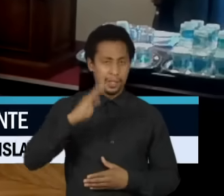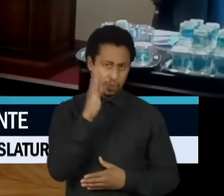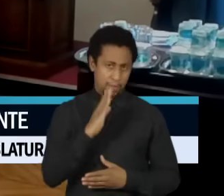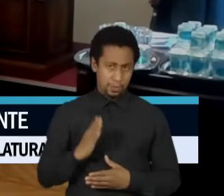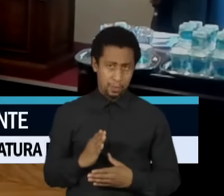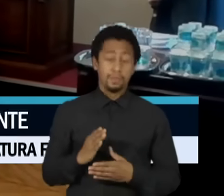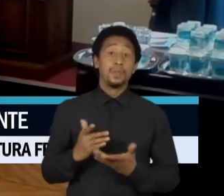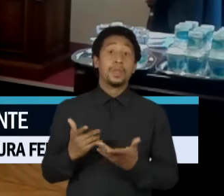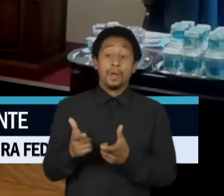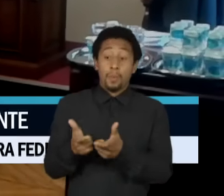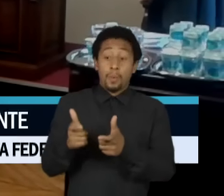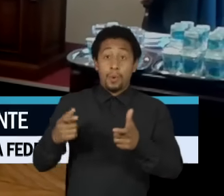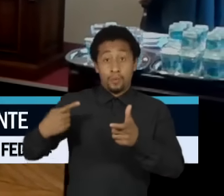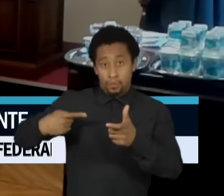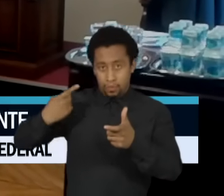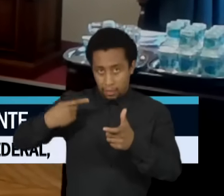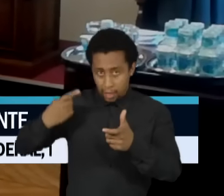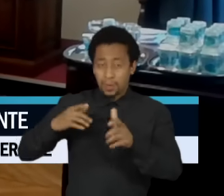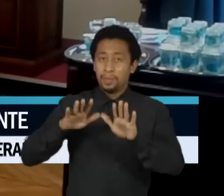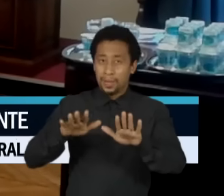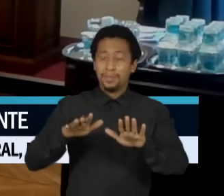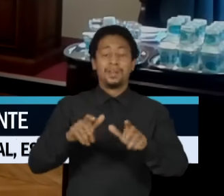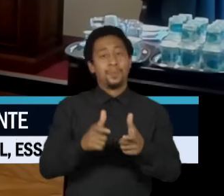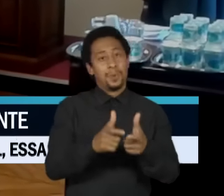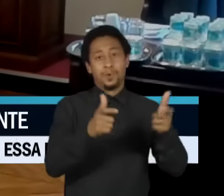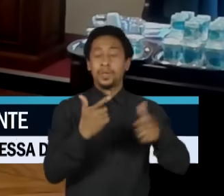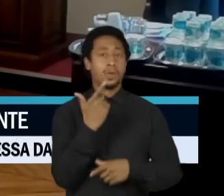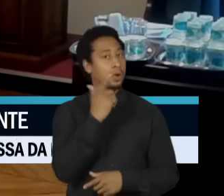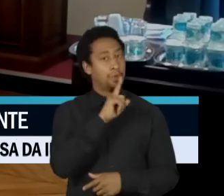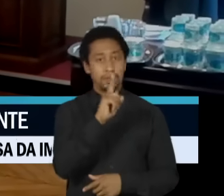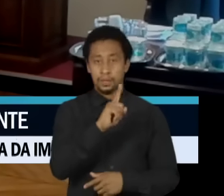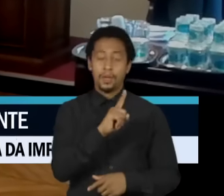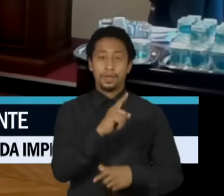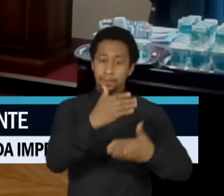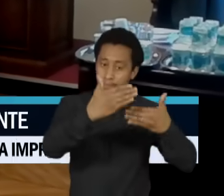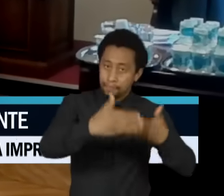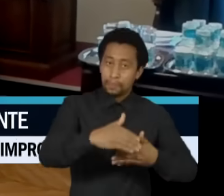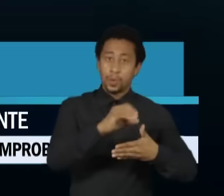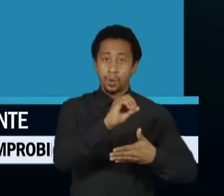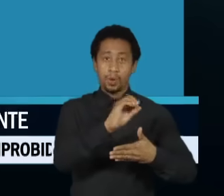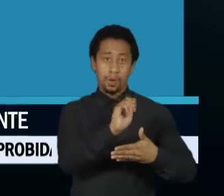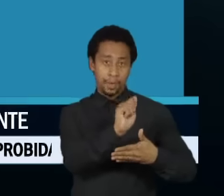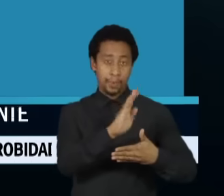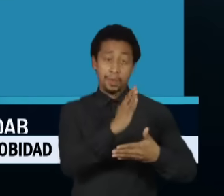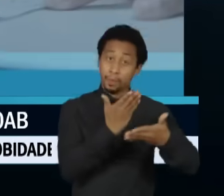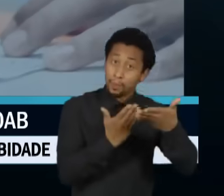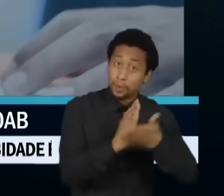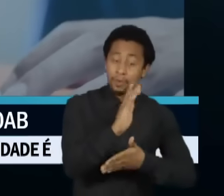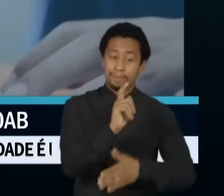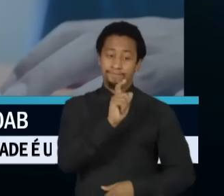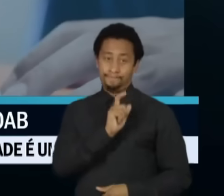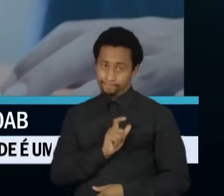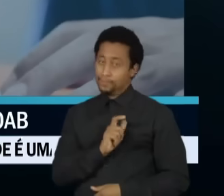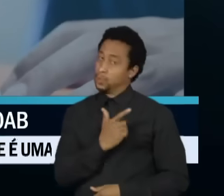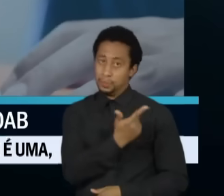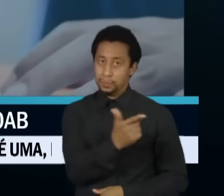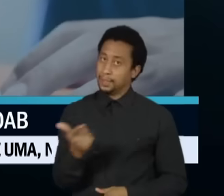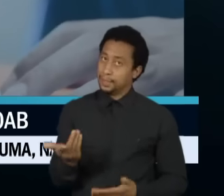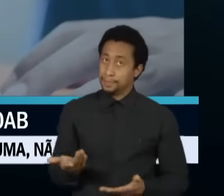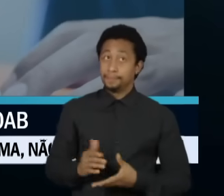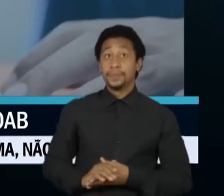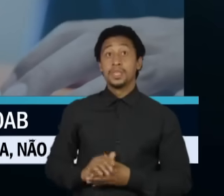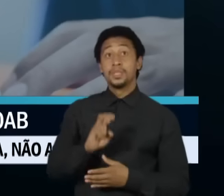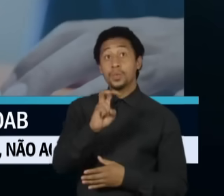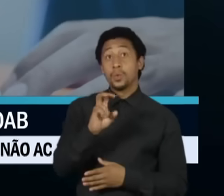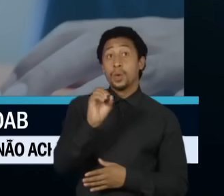diplomados não conseguem o registro obrigatório da OAB para o exercício da profissão. No segundo semestre do ano passado, 50.000